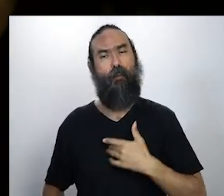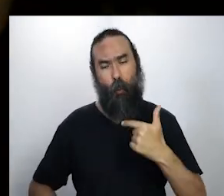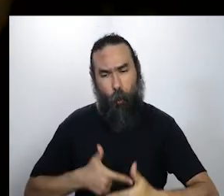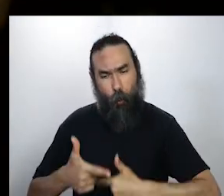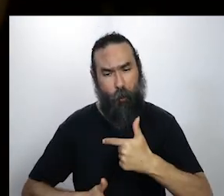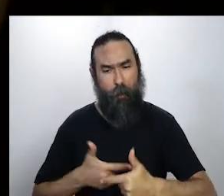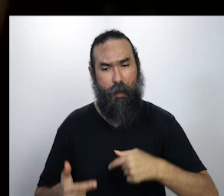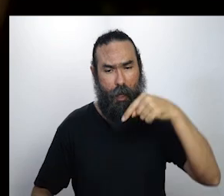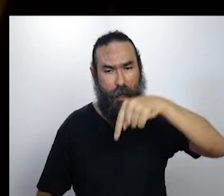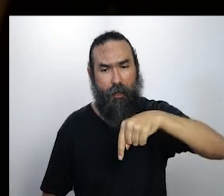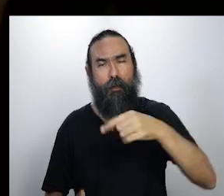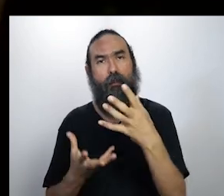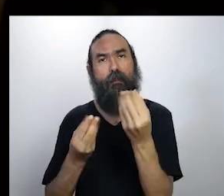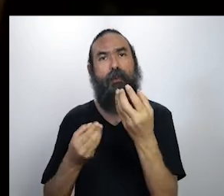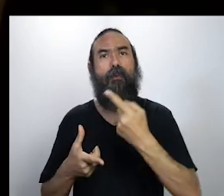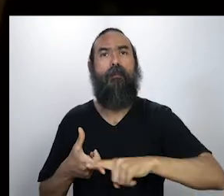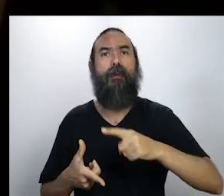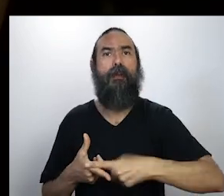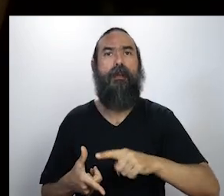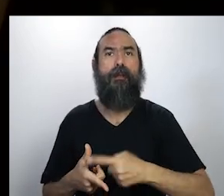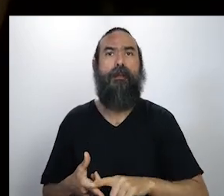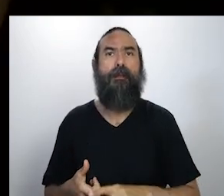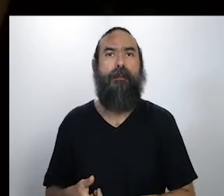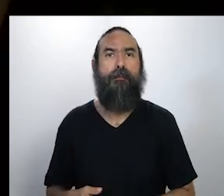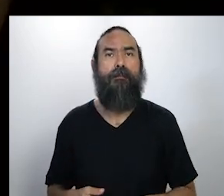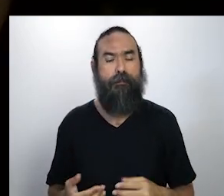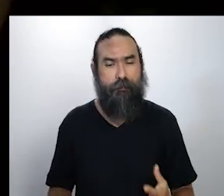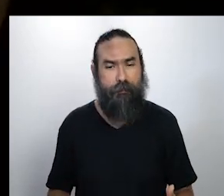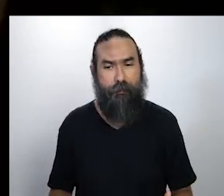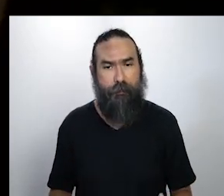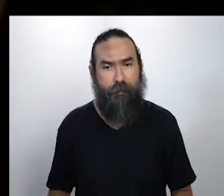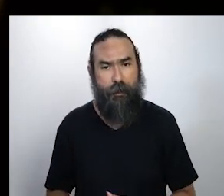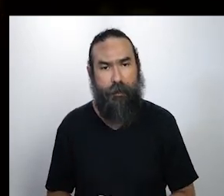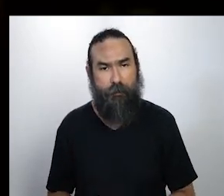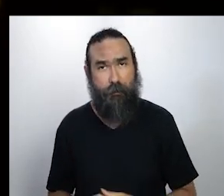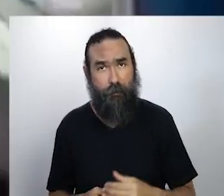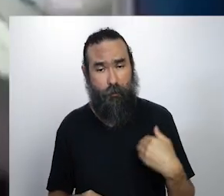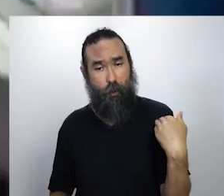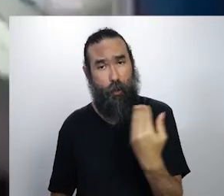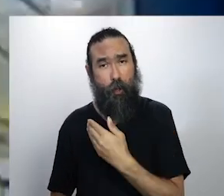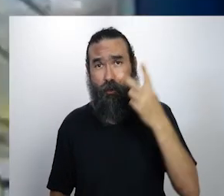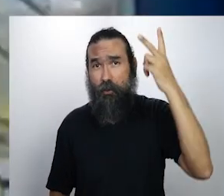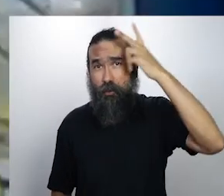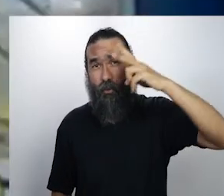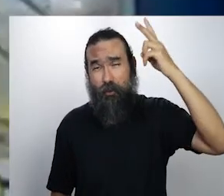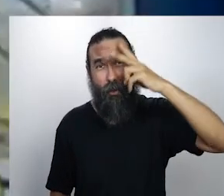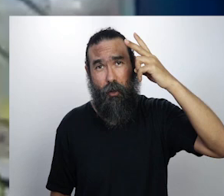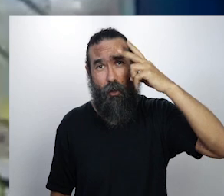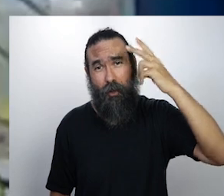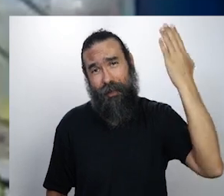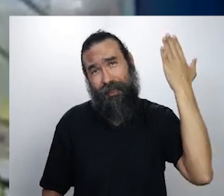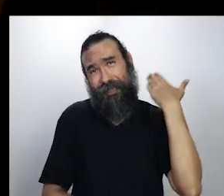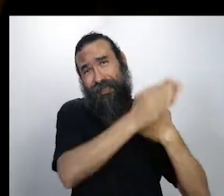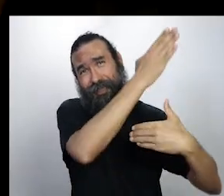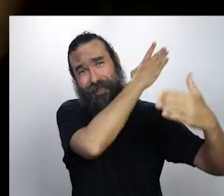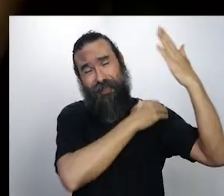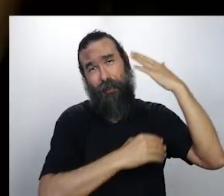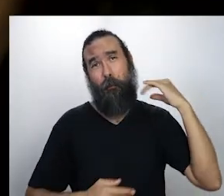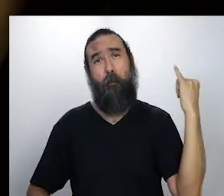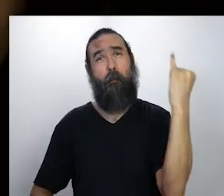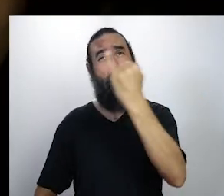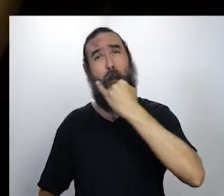vale. A gente está tendo muito problema. E o fato da gente ter uma história